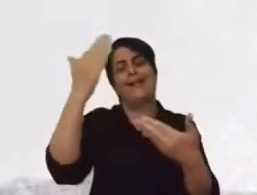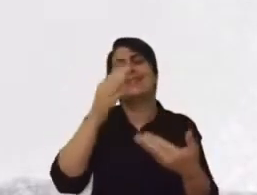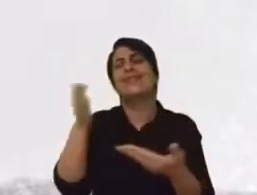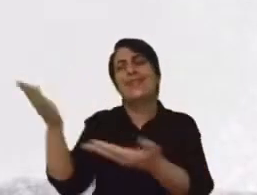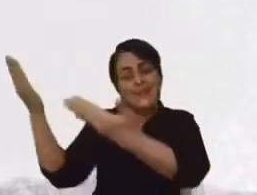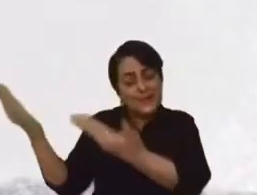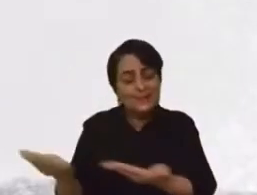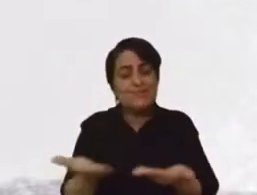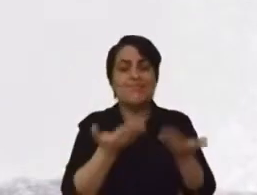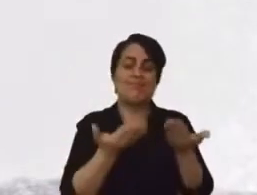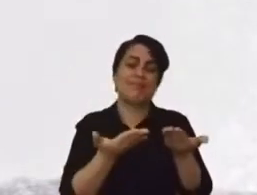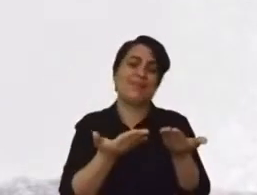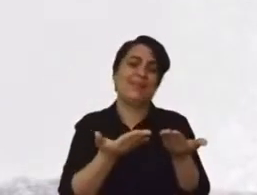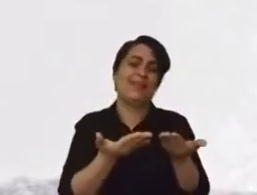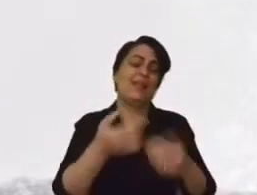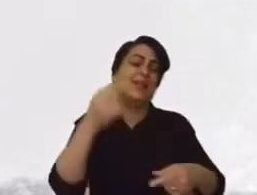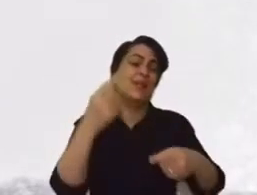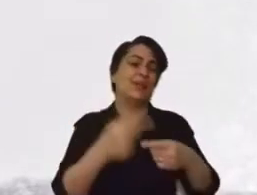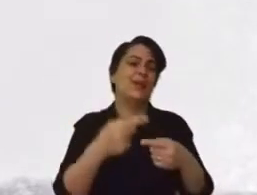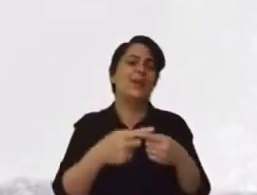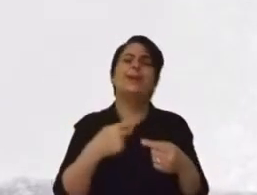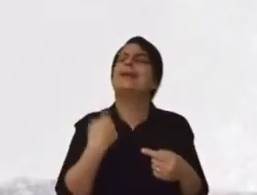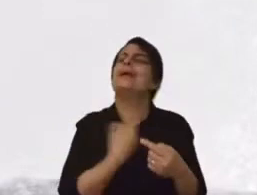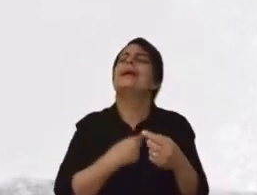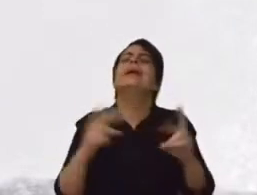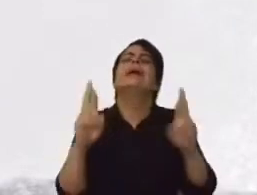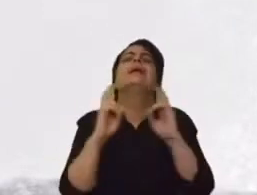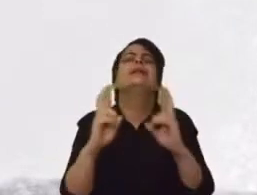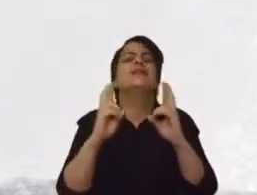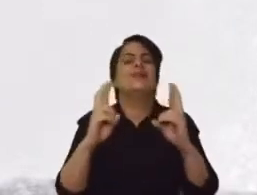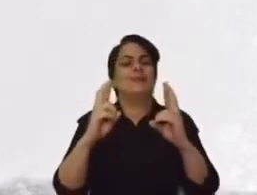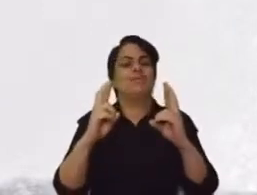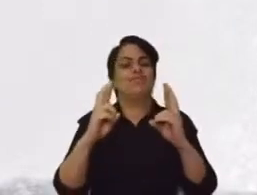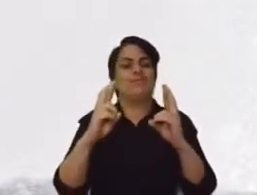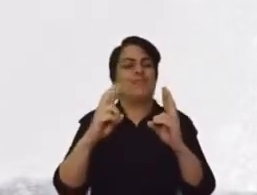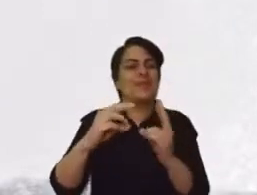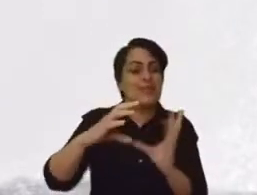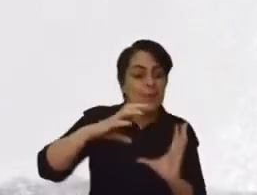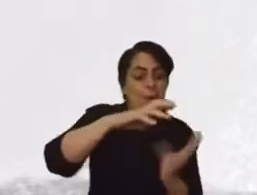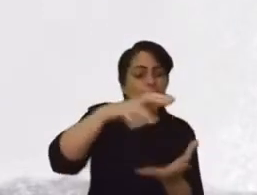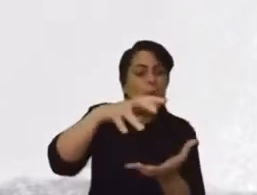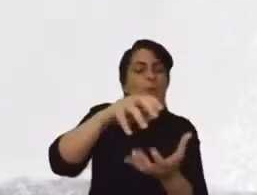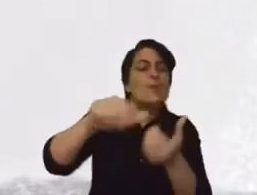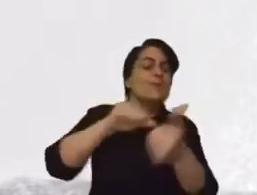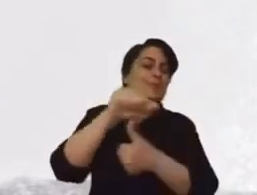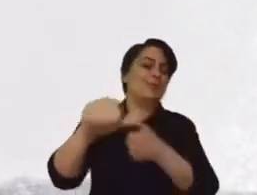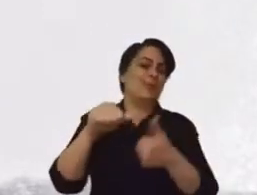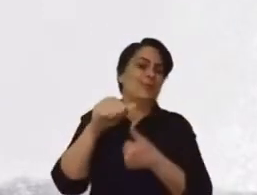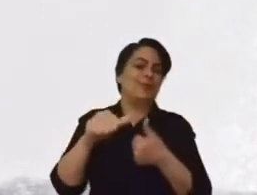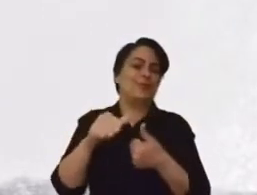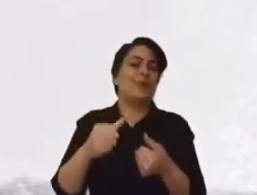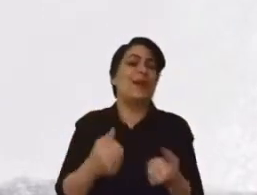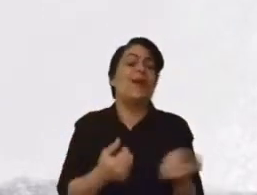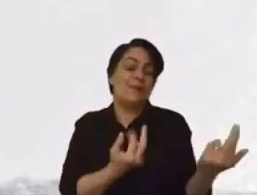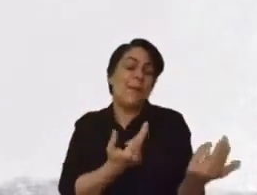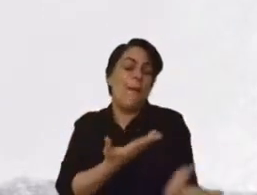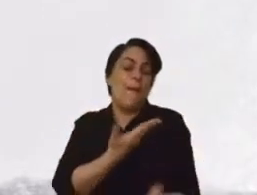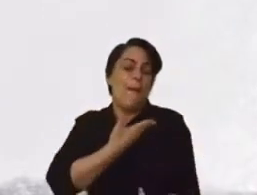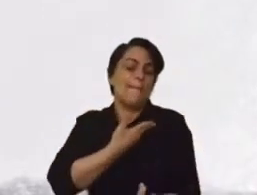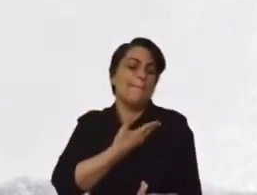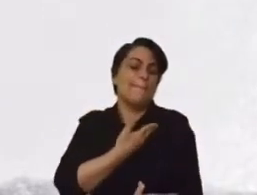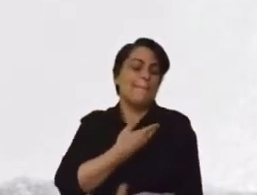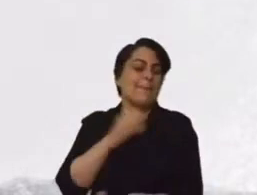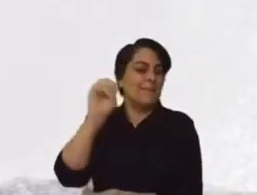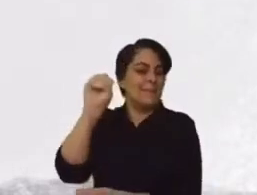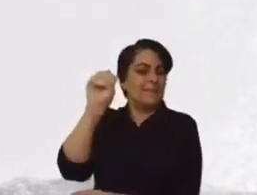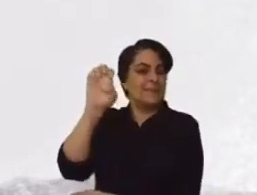porque estamos muito cheios de esperança para fazer as transformações a qual meu companheiro Sérgio referiu-se aqui. Então,